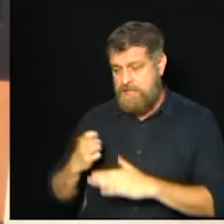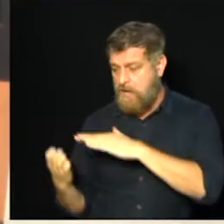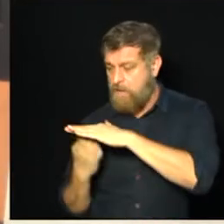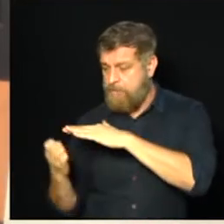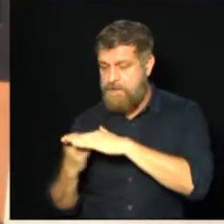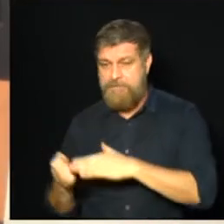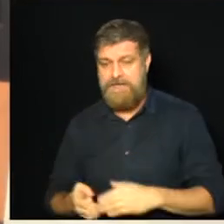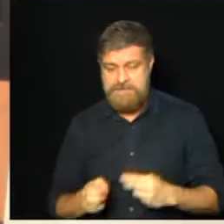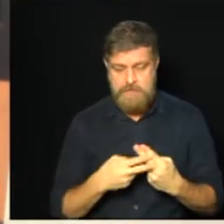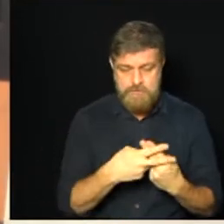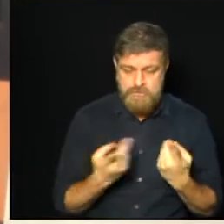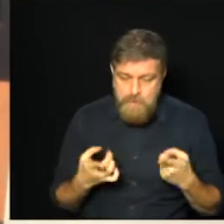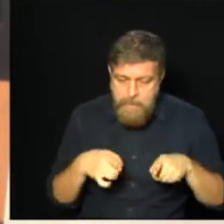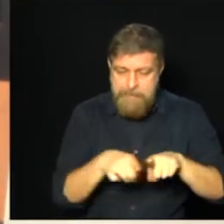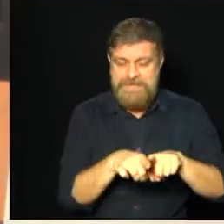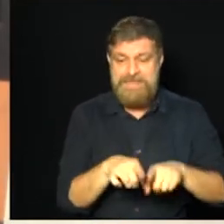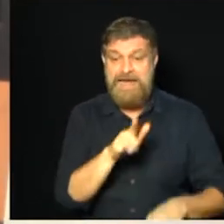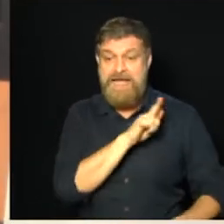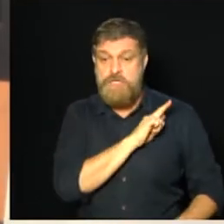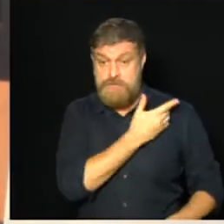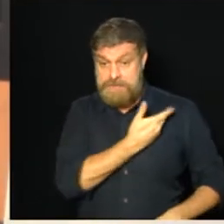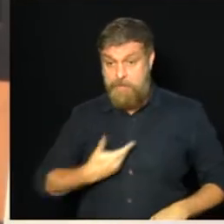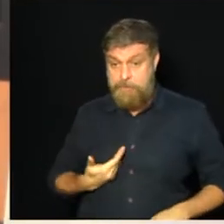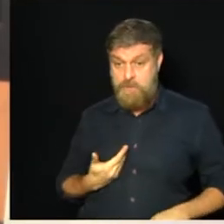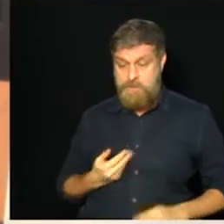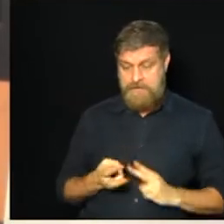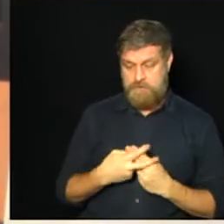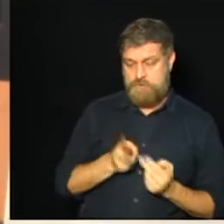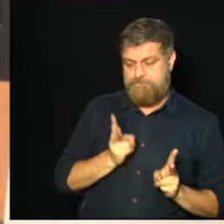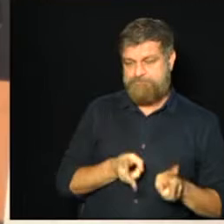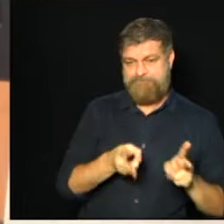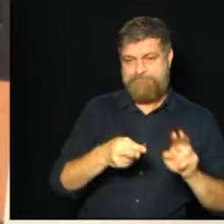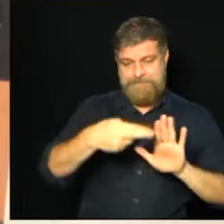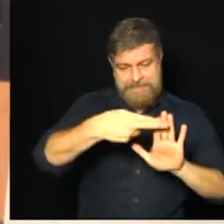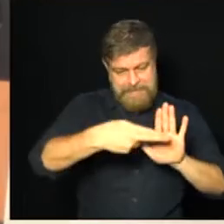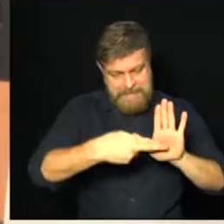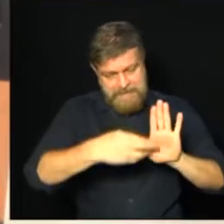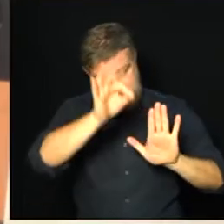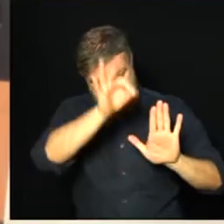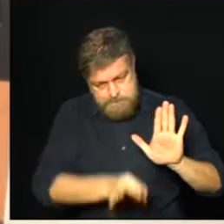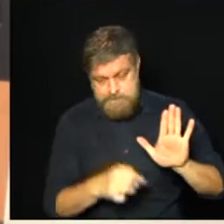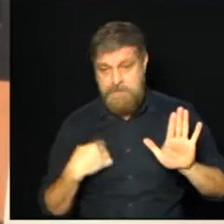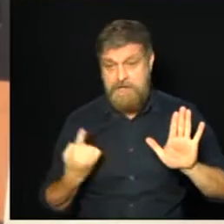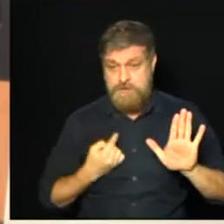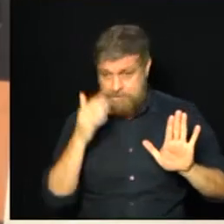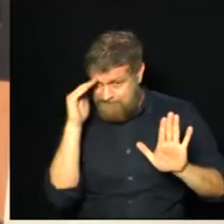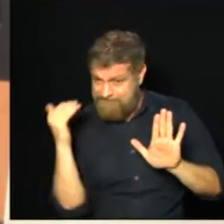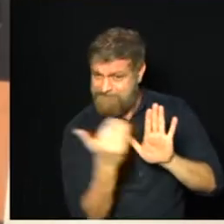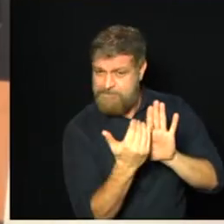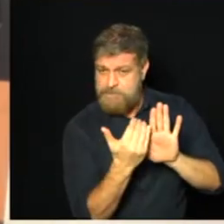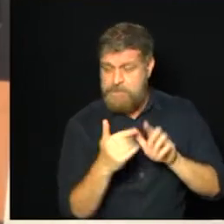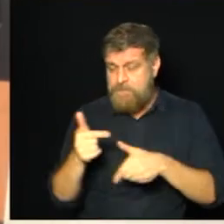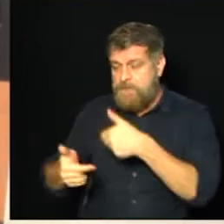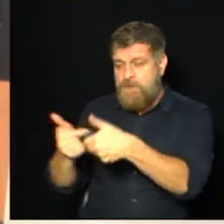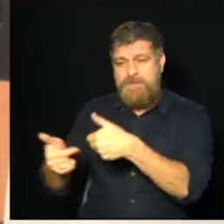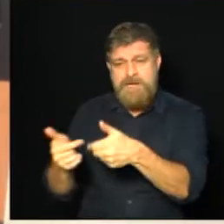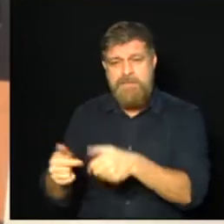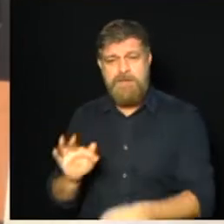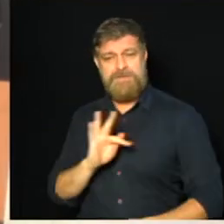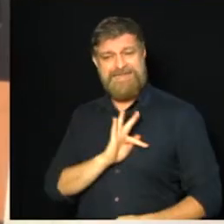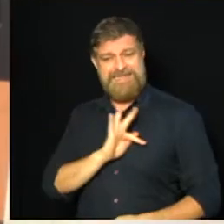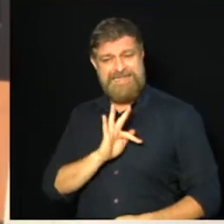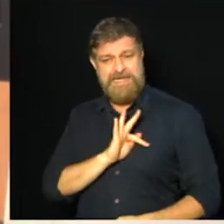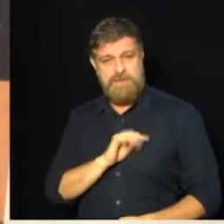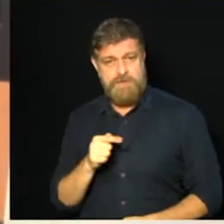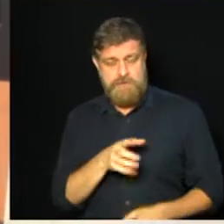SUS, com a gestão sendo nossa, sendo do SUS, que seguisse todos os protocolos de diretrizes. Fizemos todo um trabalho técnico que a